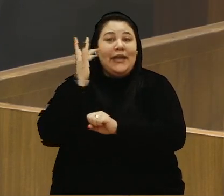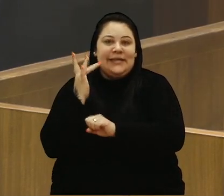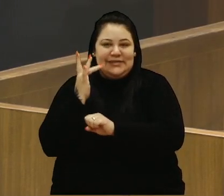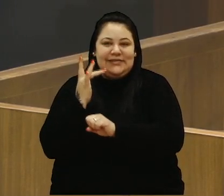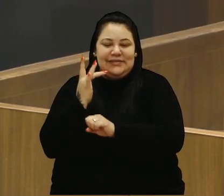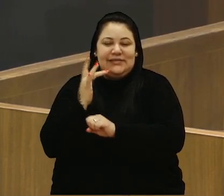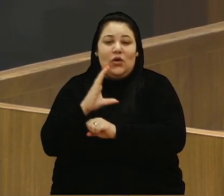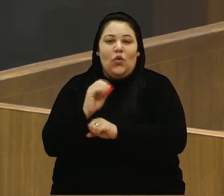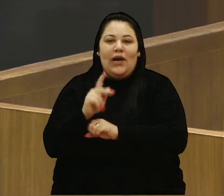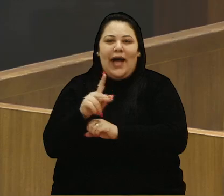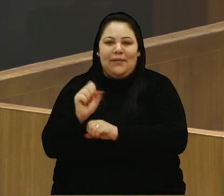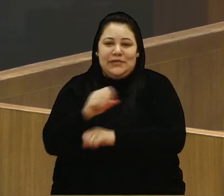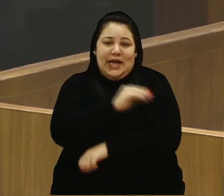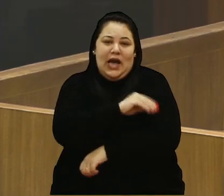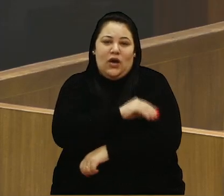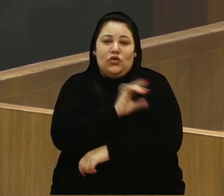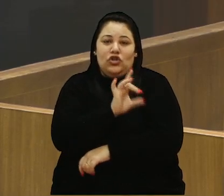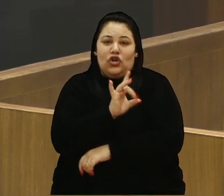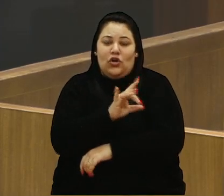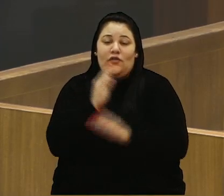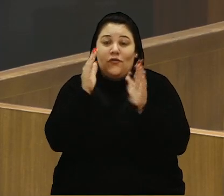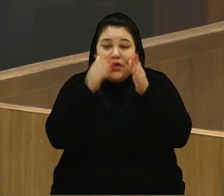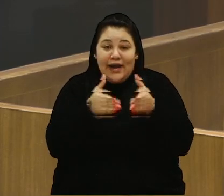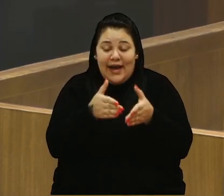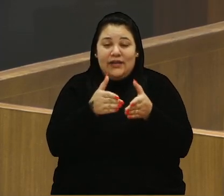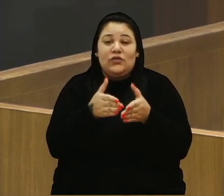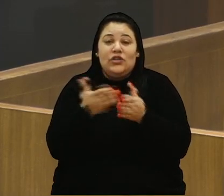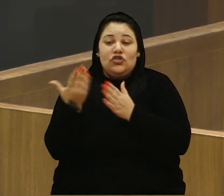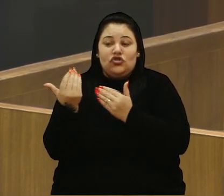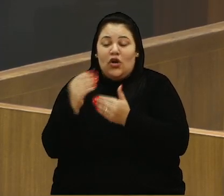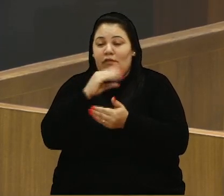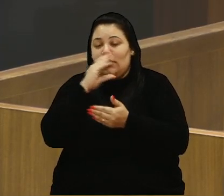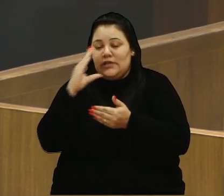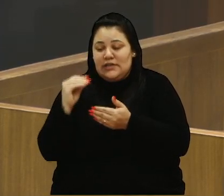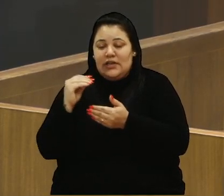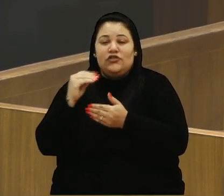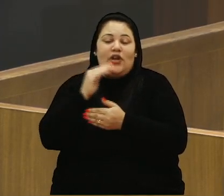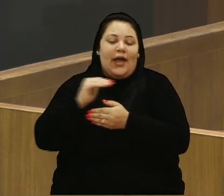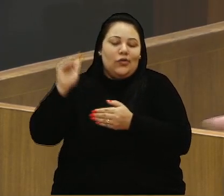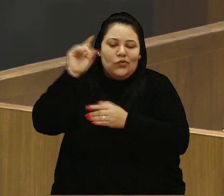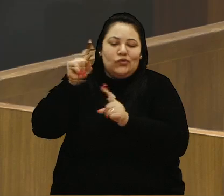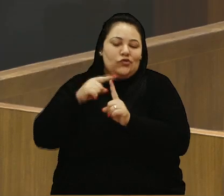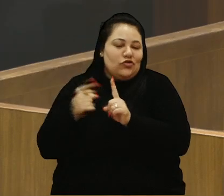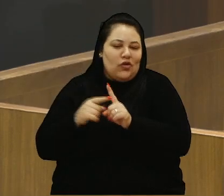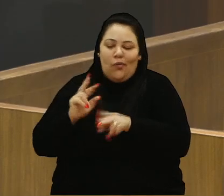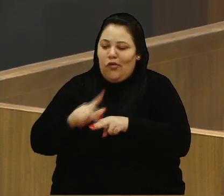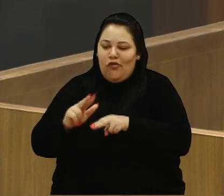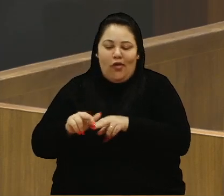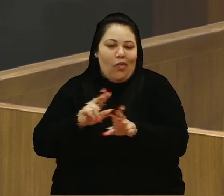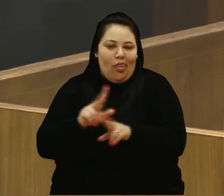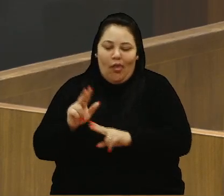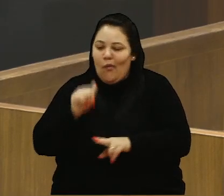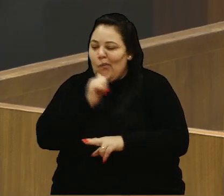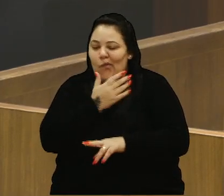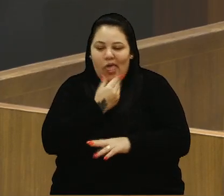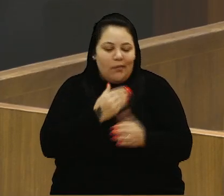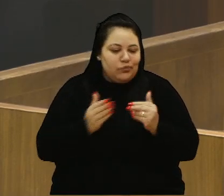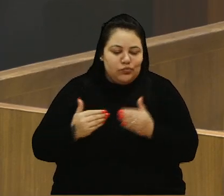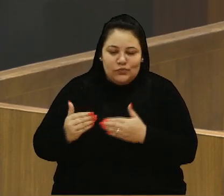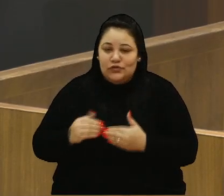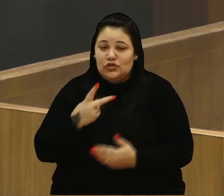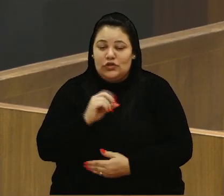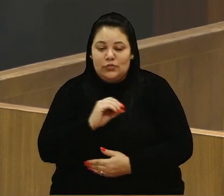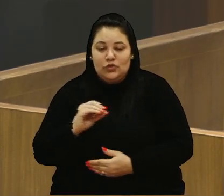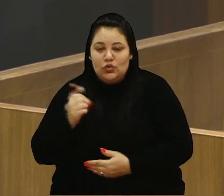CAPS Novo Amanhã, destinado a adolescentes a partir de 12 anos, adultos, gestantes e idosos de ambos os sexos, desde 2011. E desde então é mantido